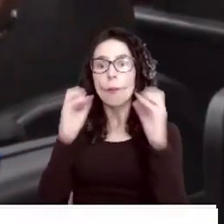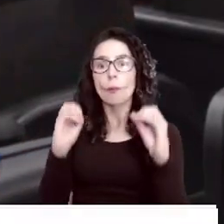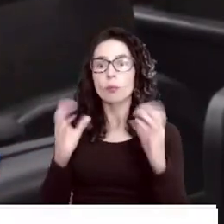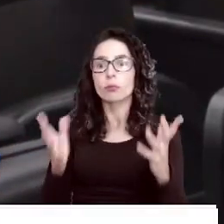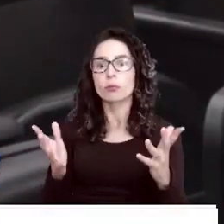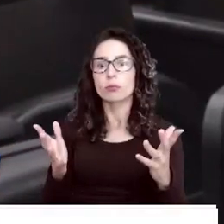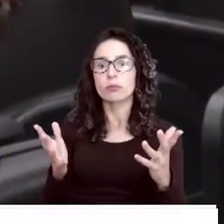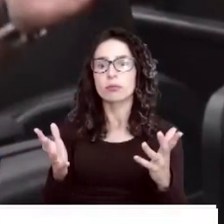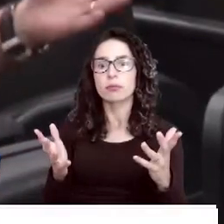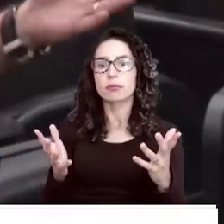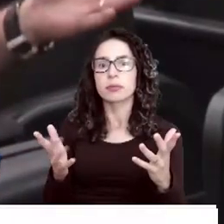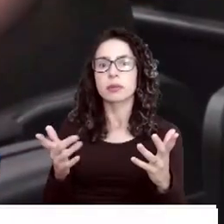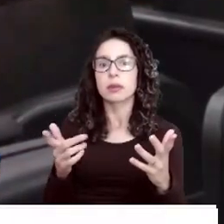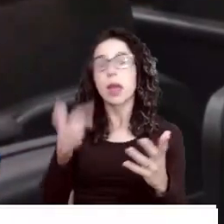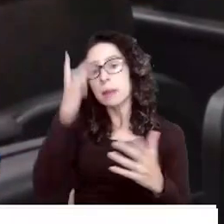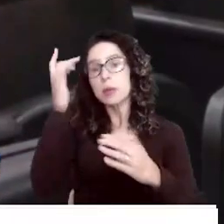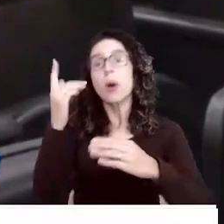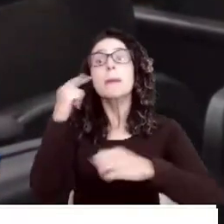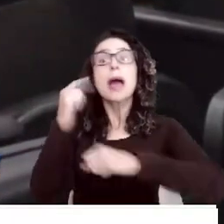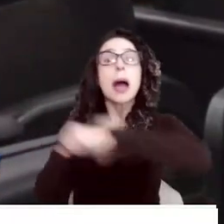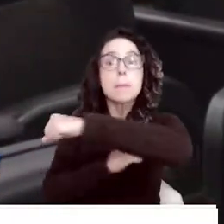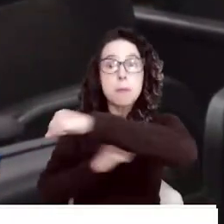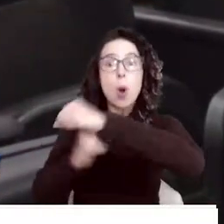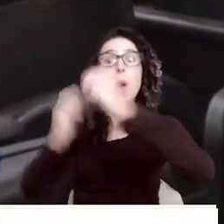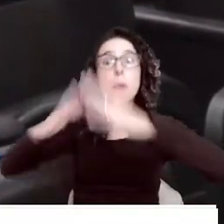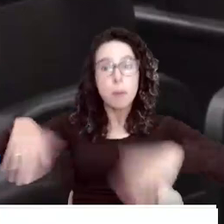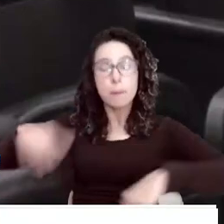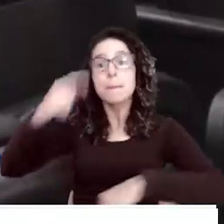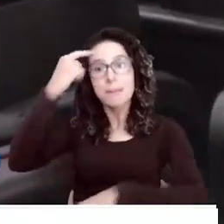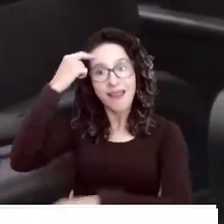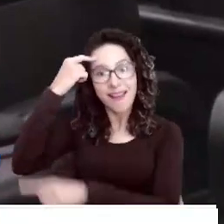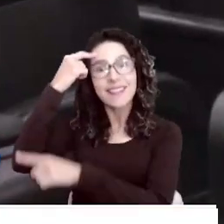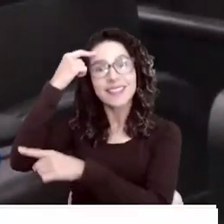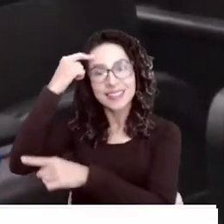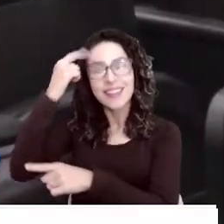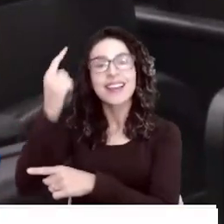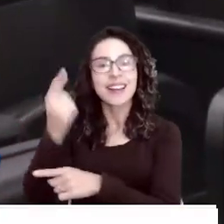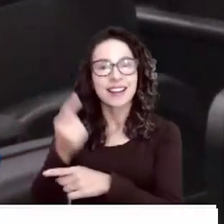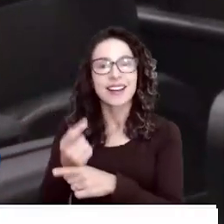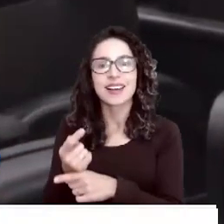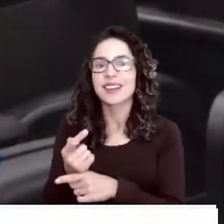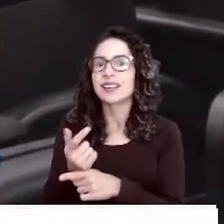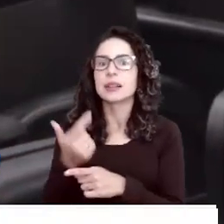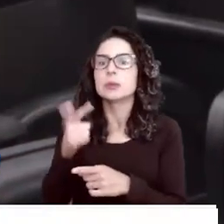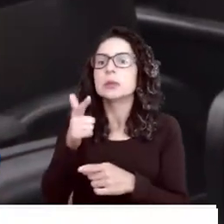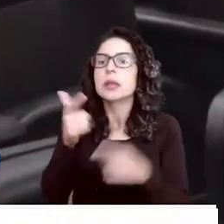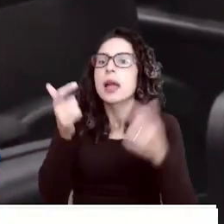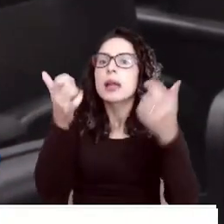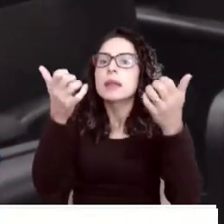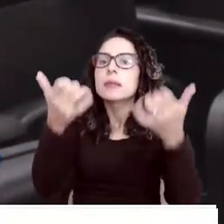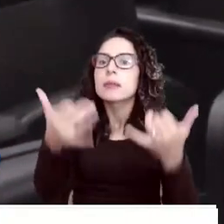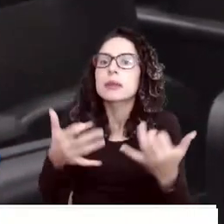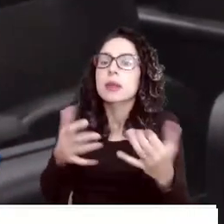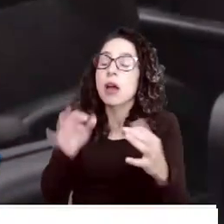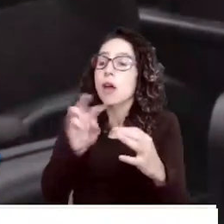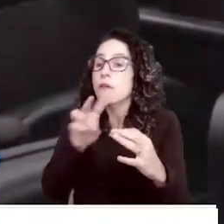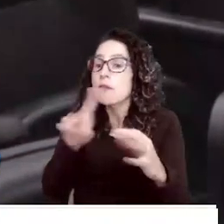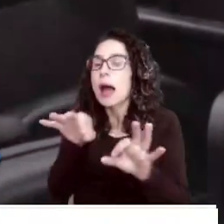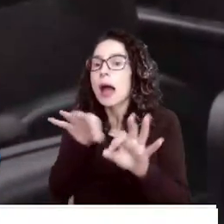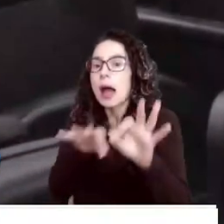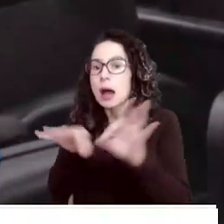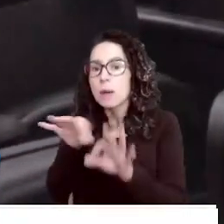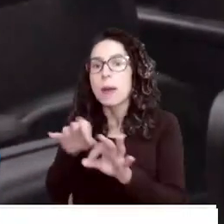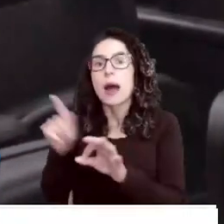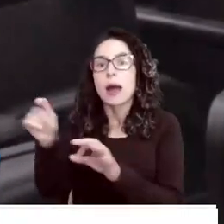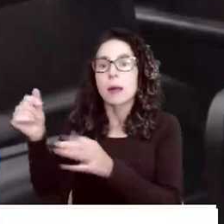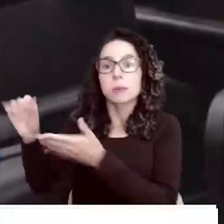gente achando que a ponte caiu ali. É. Entendeu? Não tem uma ideia de que algo está sendo feito, preparado, que é um recurso que os